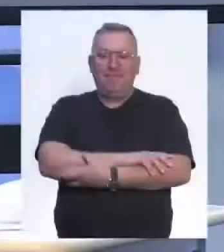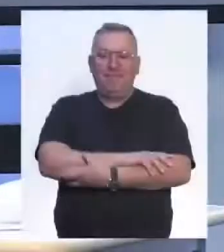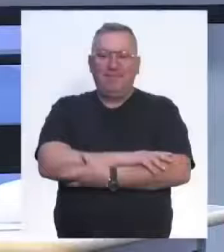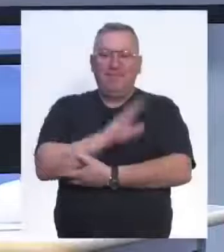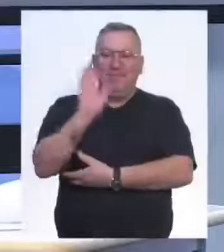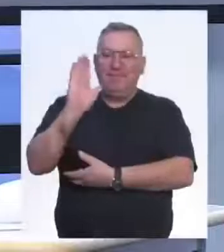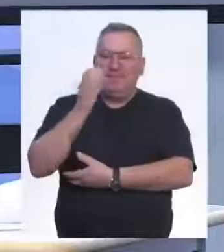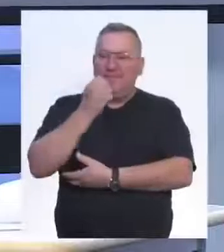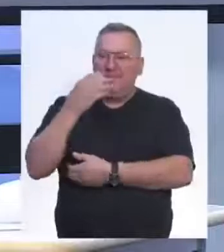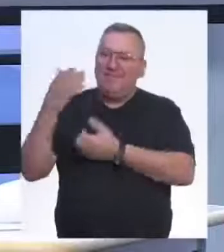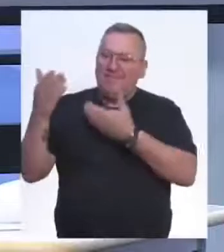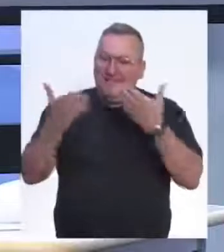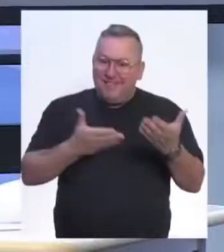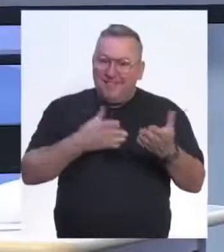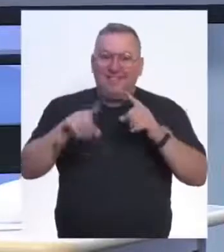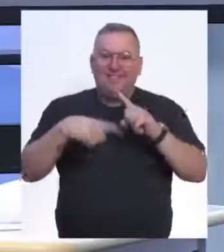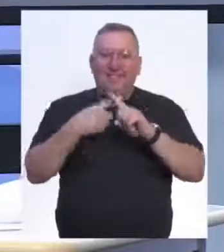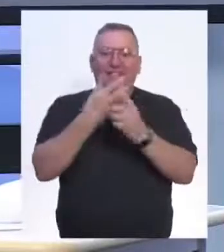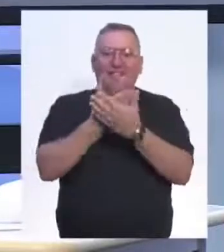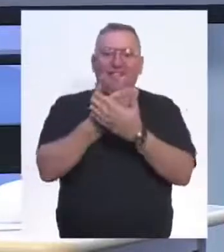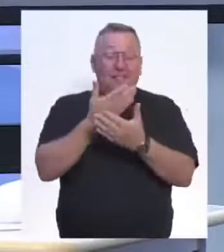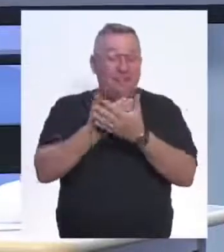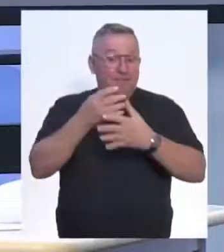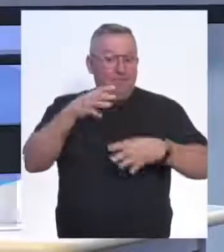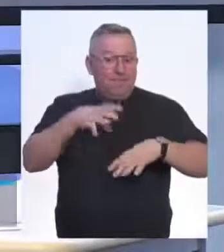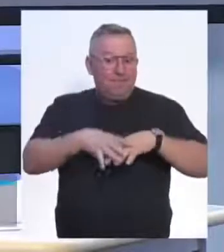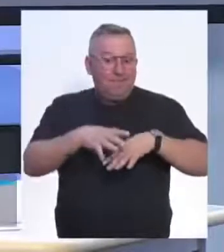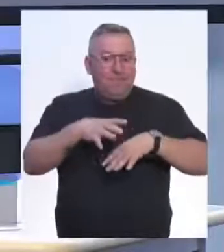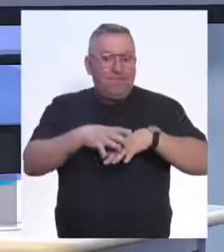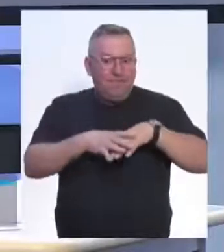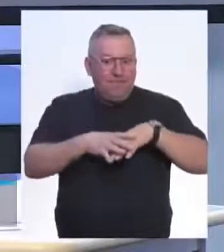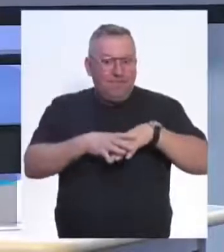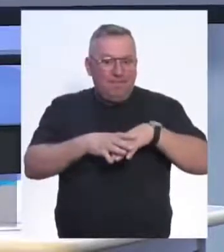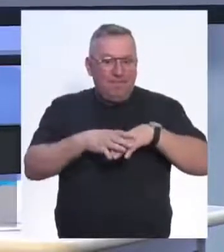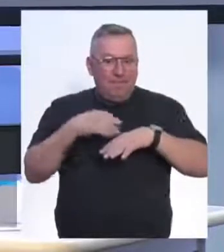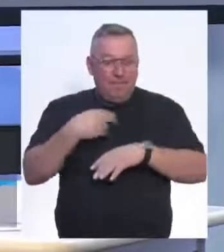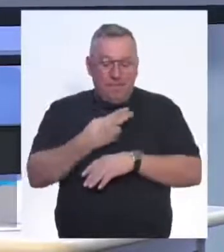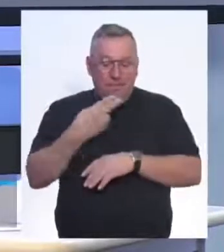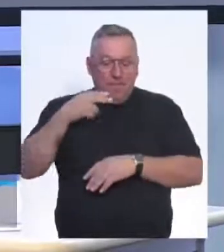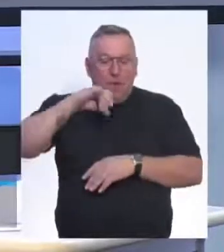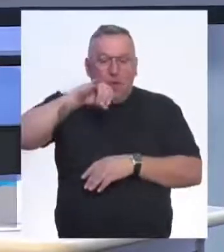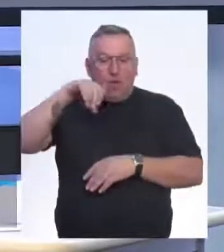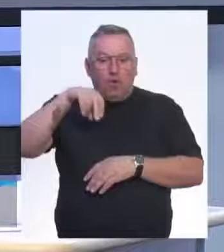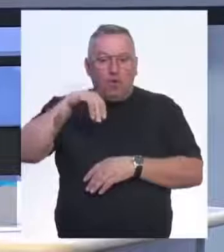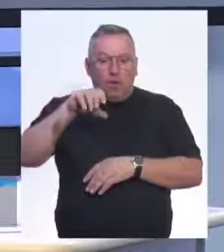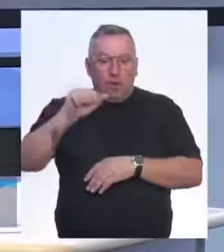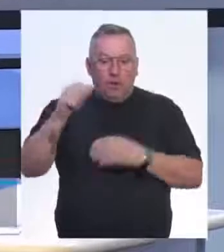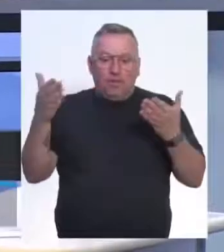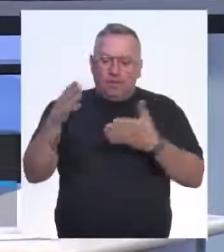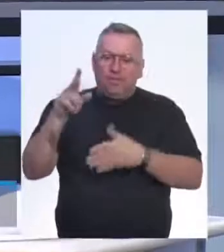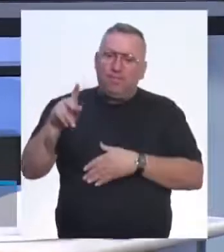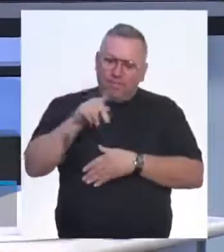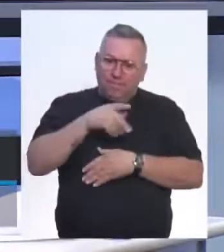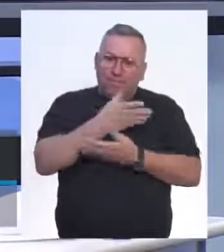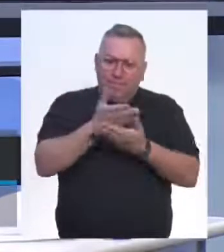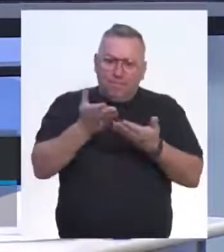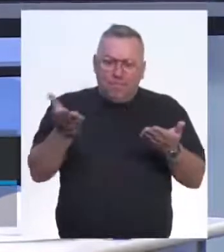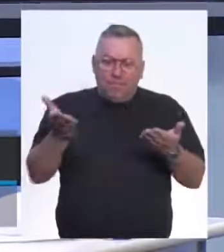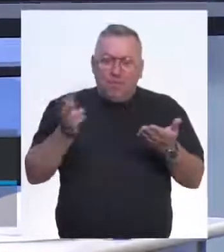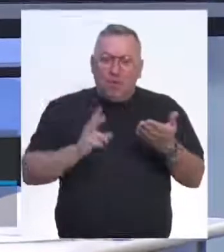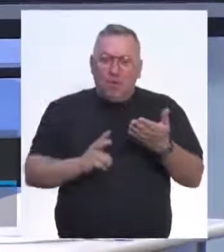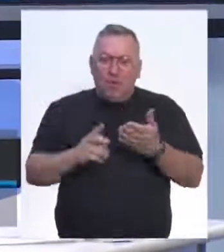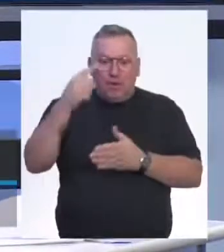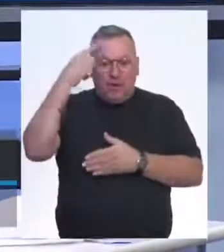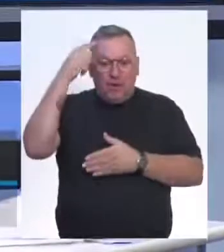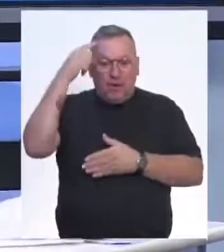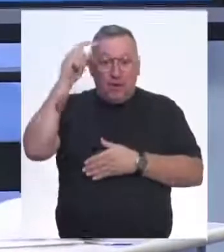Olá, sejam todos bem-vindos para mais uma aula de matemática. Meu nome é Jonas, hoje eu vou ser o professor de vocês, né? Continuar a